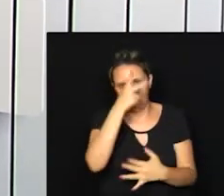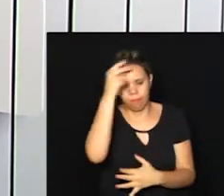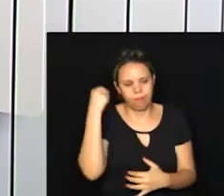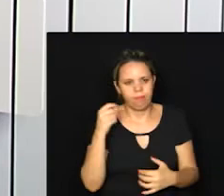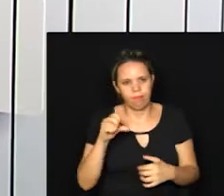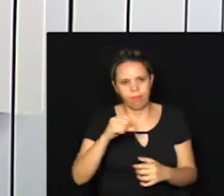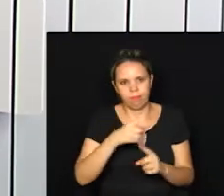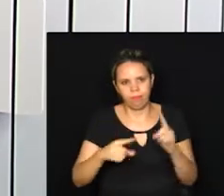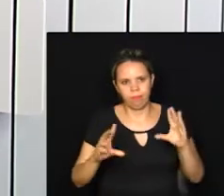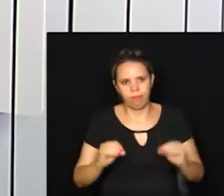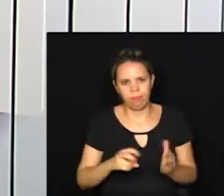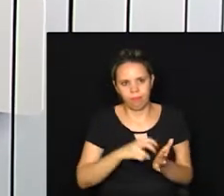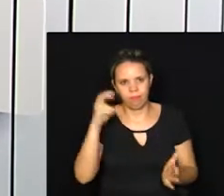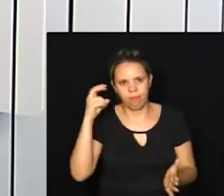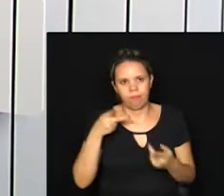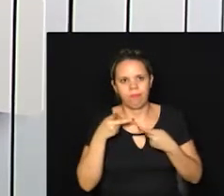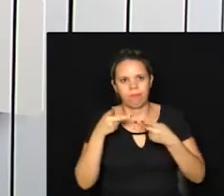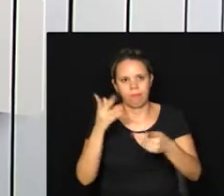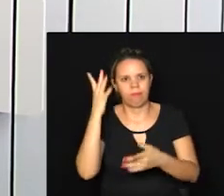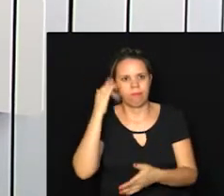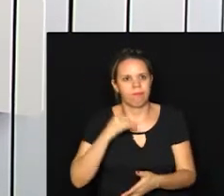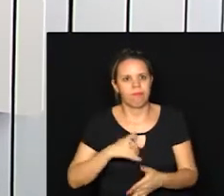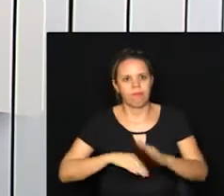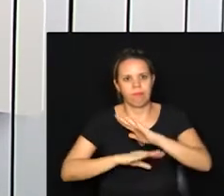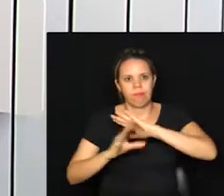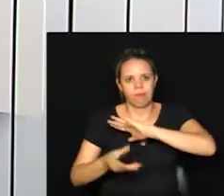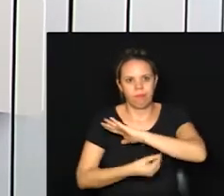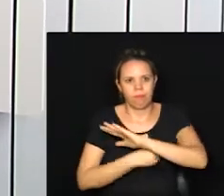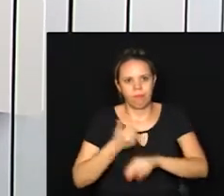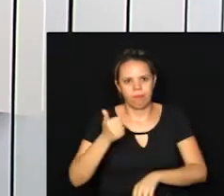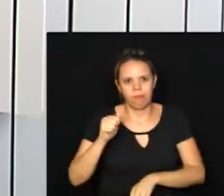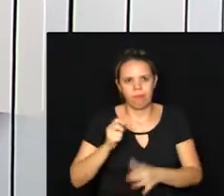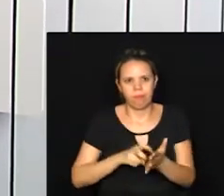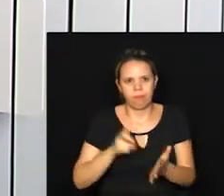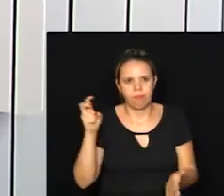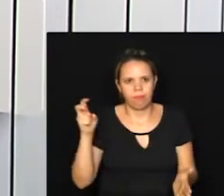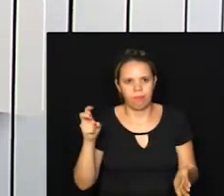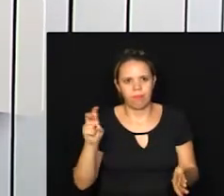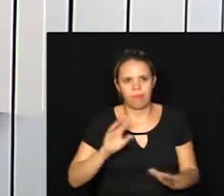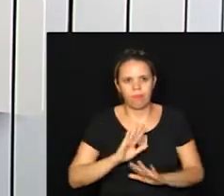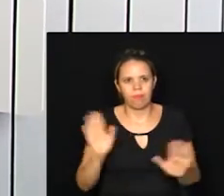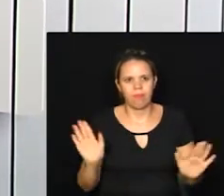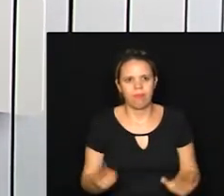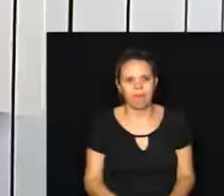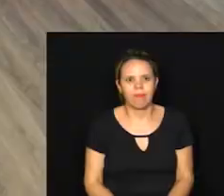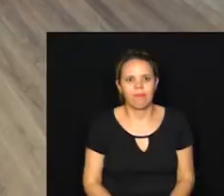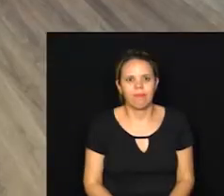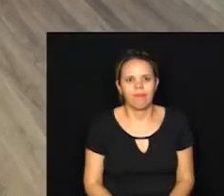9h30 da manhã. Já faço o convite amanhã, Câmara Total, 11 horas da manhã. Até lá.